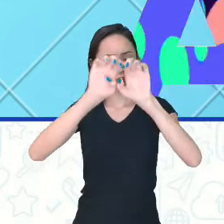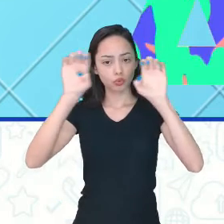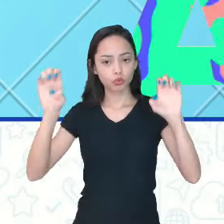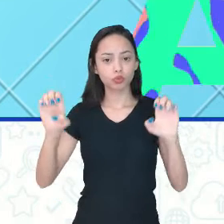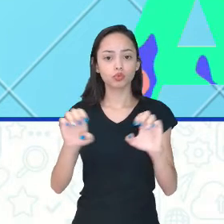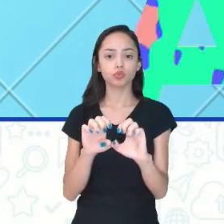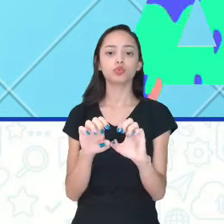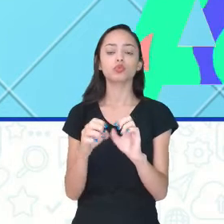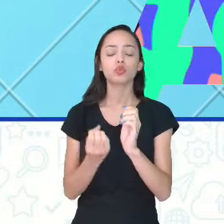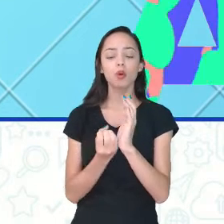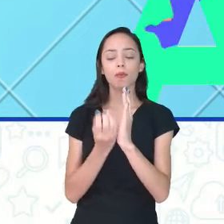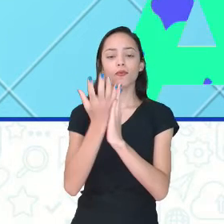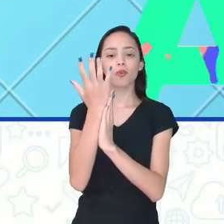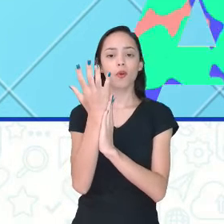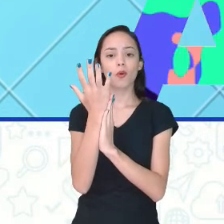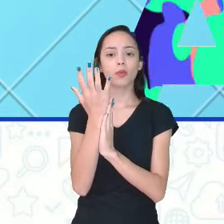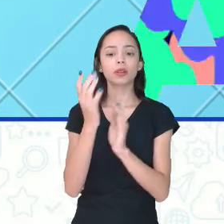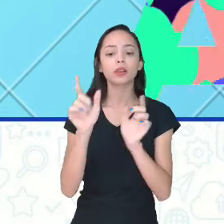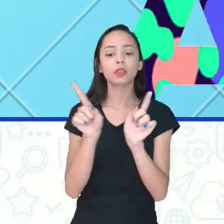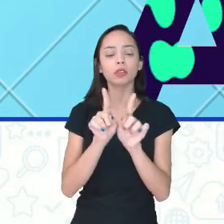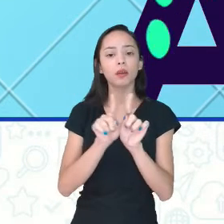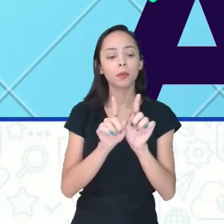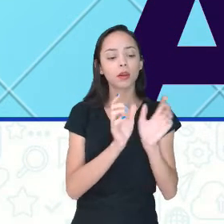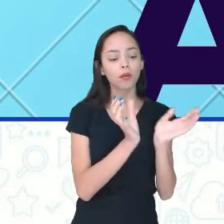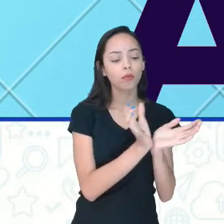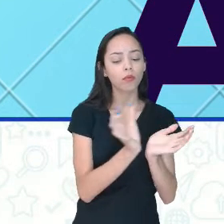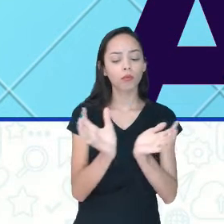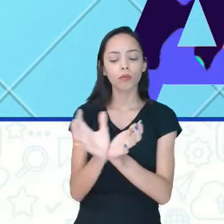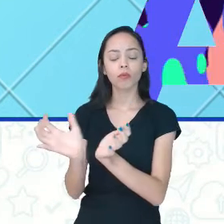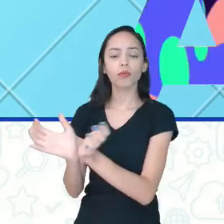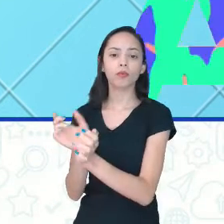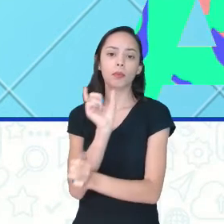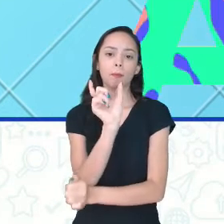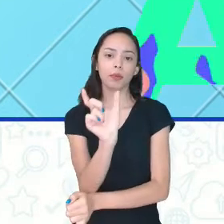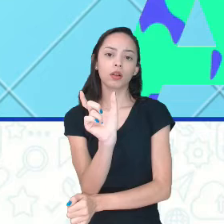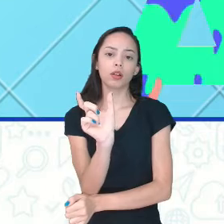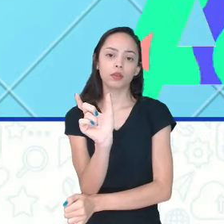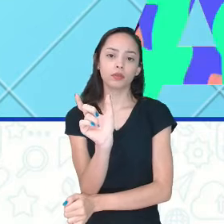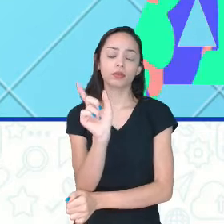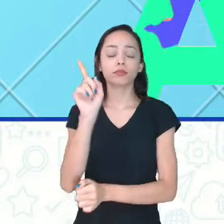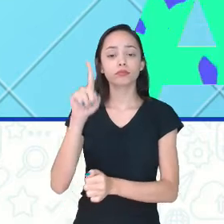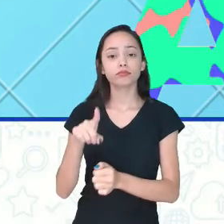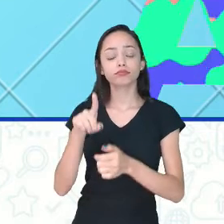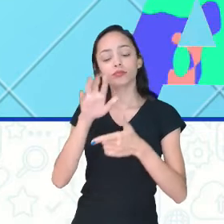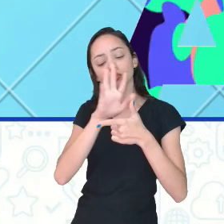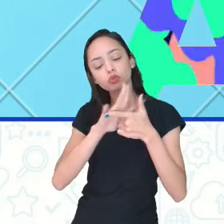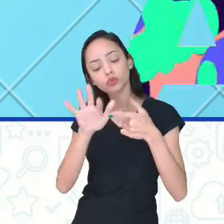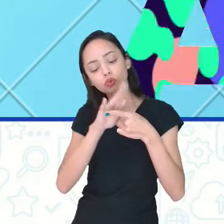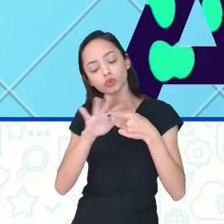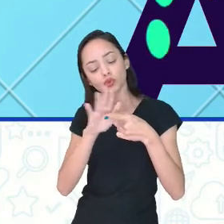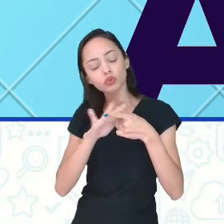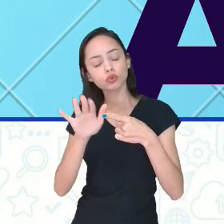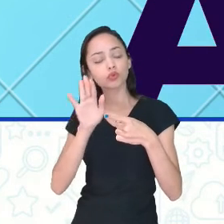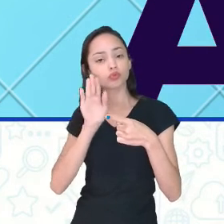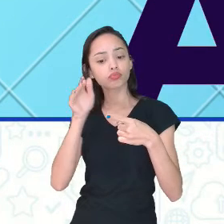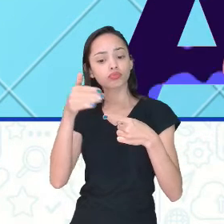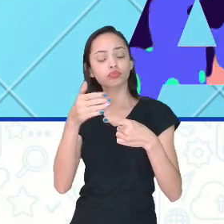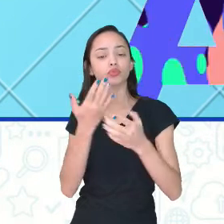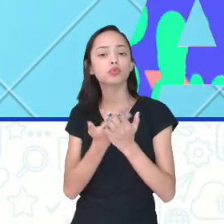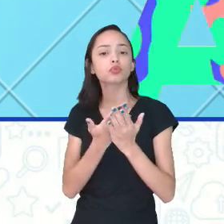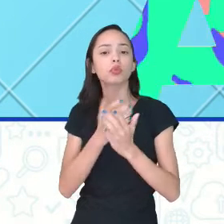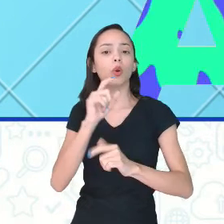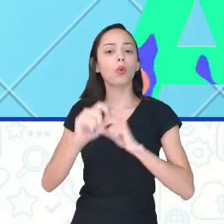estrutura, formação e classificação das palavras. Estudar morfologia